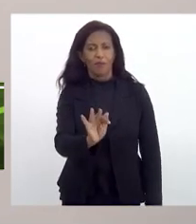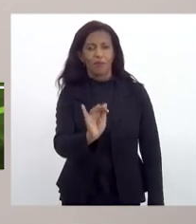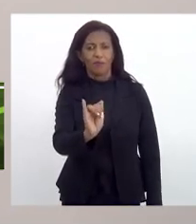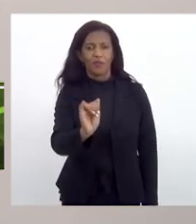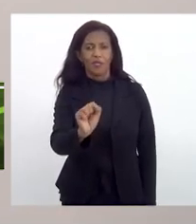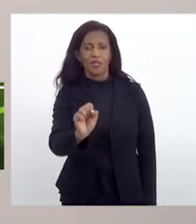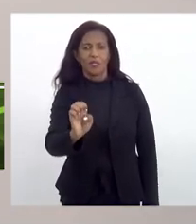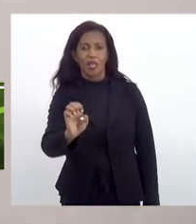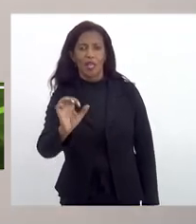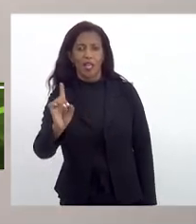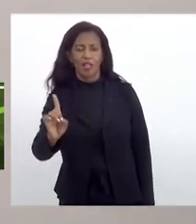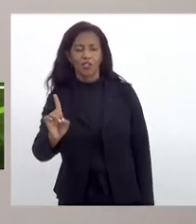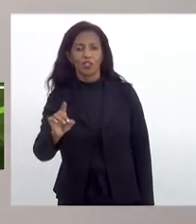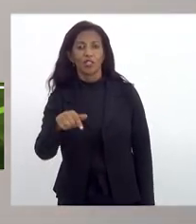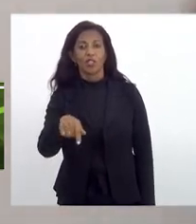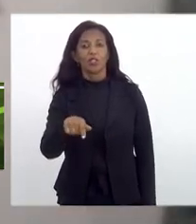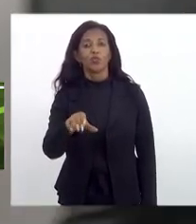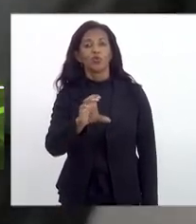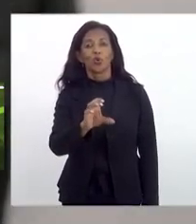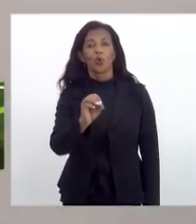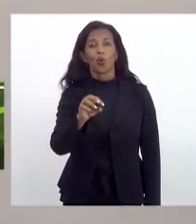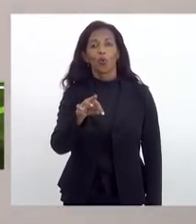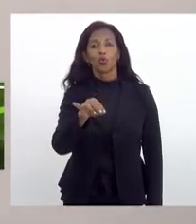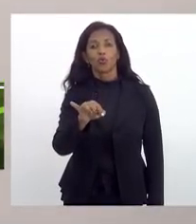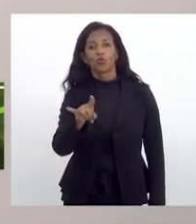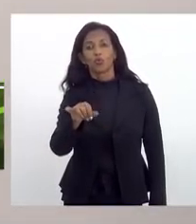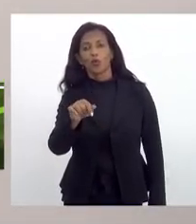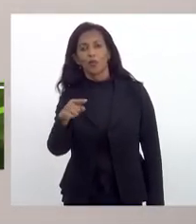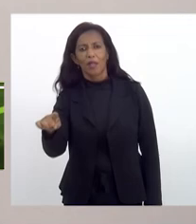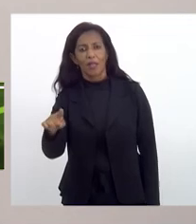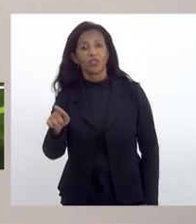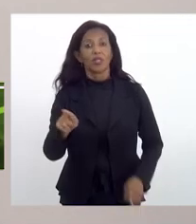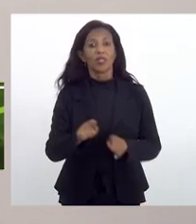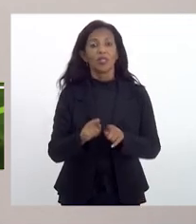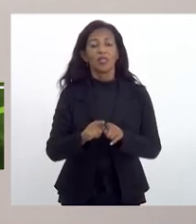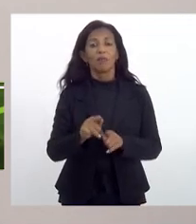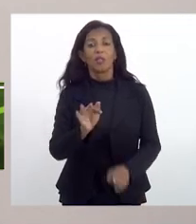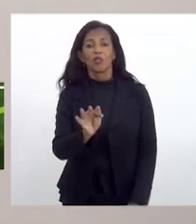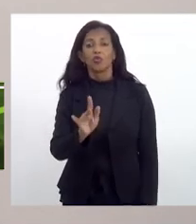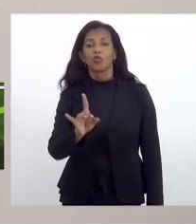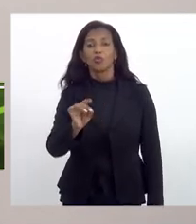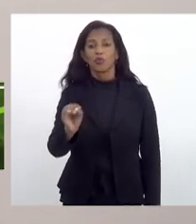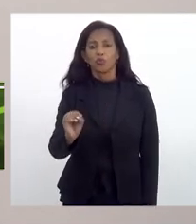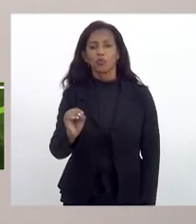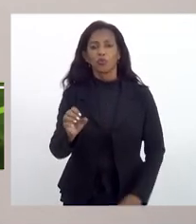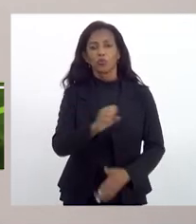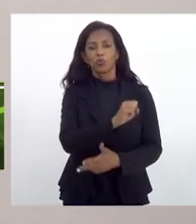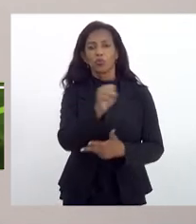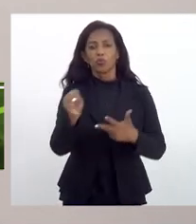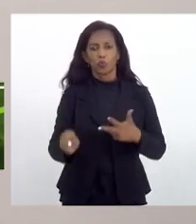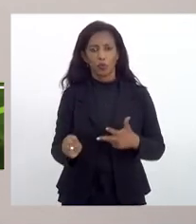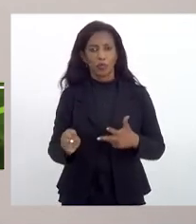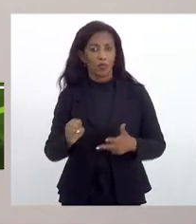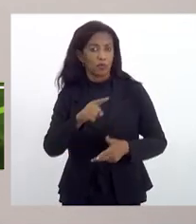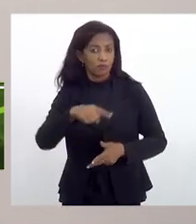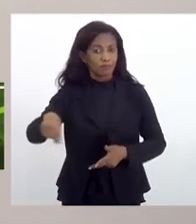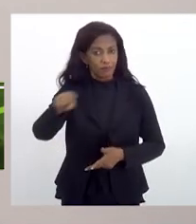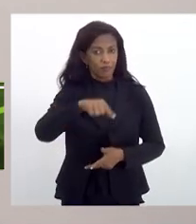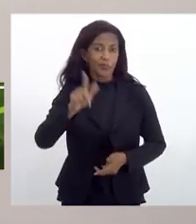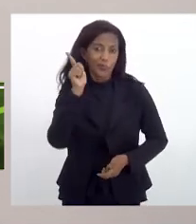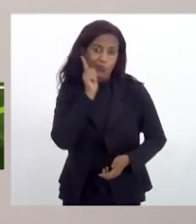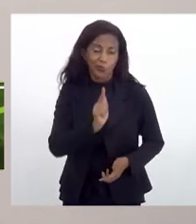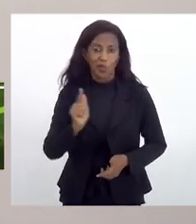e os Constitucionais. E a gente também conseguiu tirar os fundos, aqueles dos poderes. Isso a gente conseguiu.